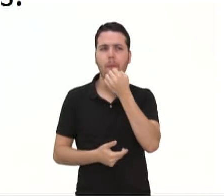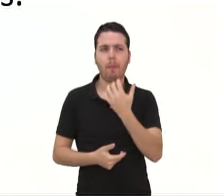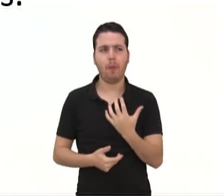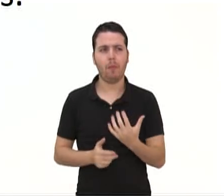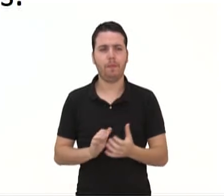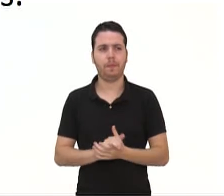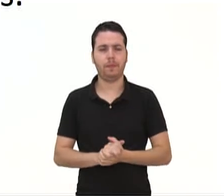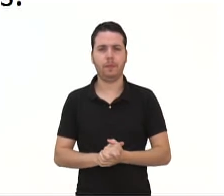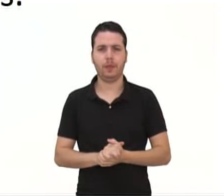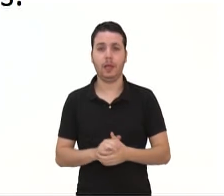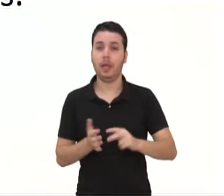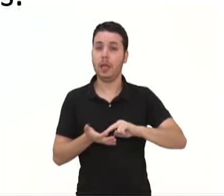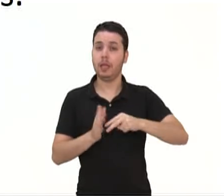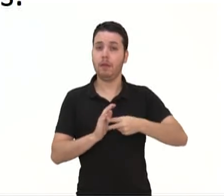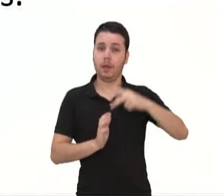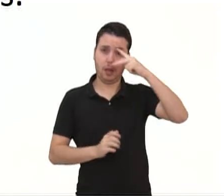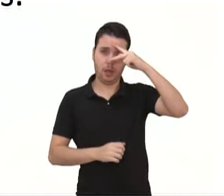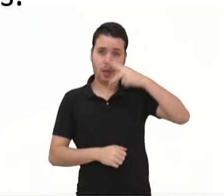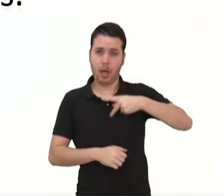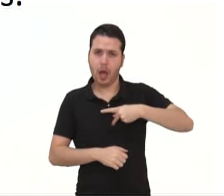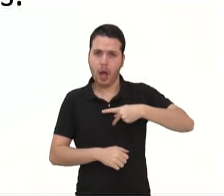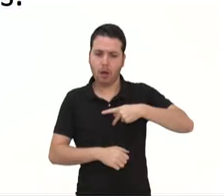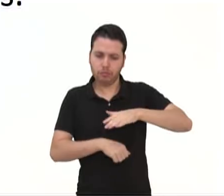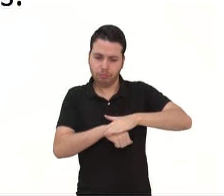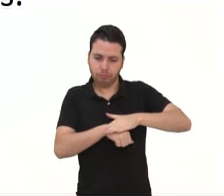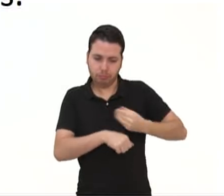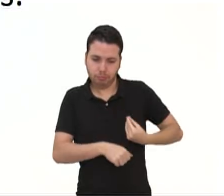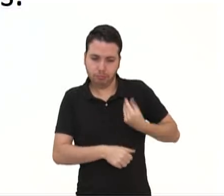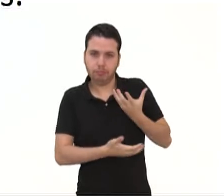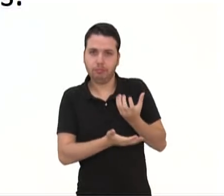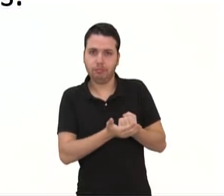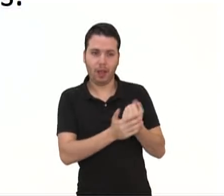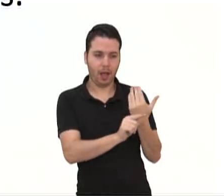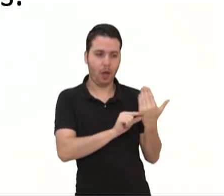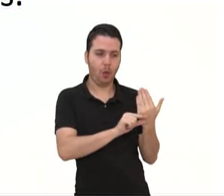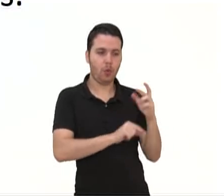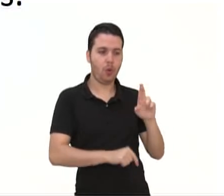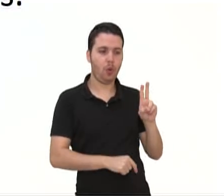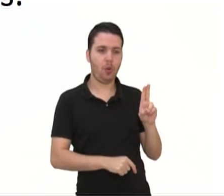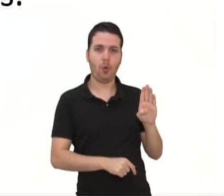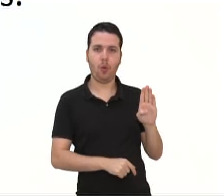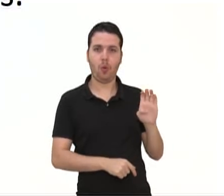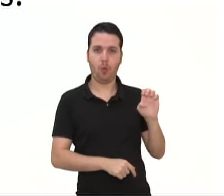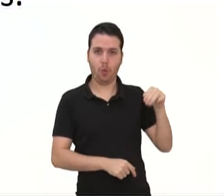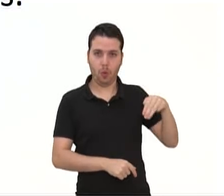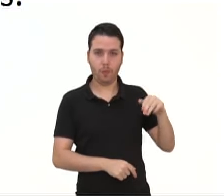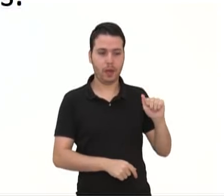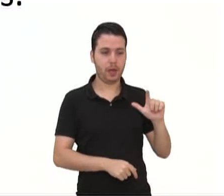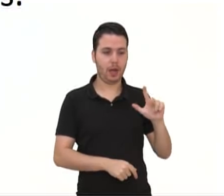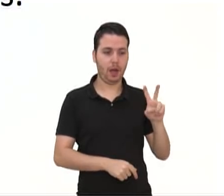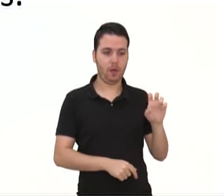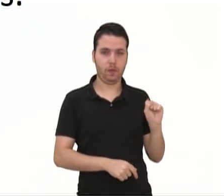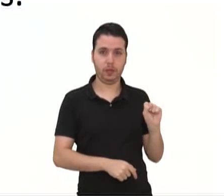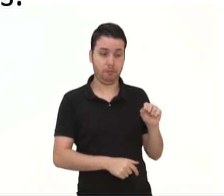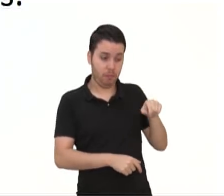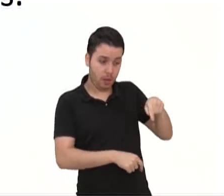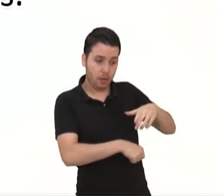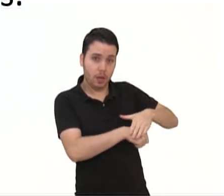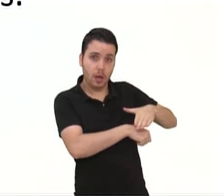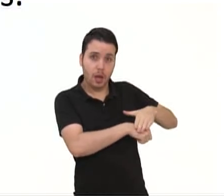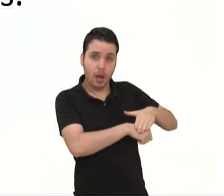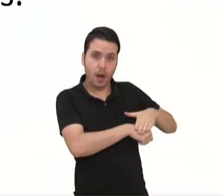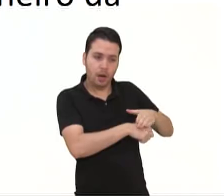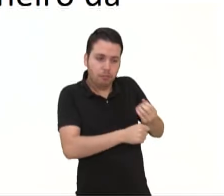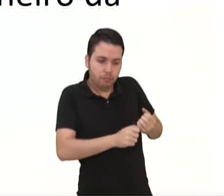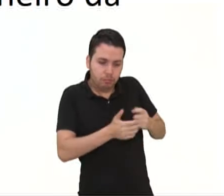a autobiografia do Rubem Alves. É o Rubem Alves escrevendo sobre ele. Eu vou voltar um pouquinho no texto